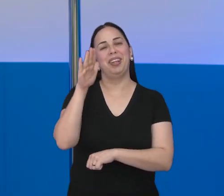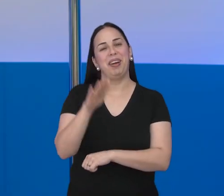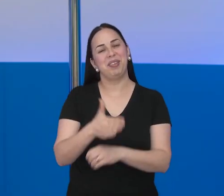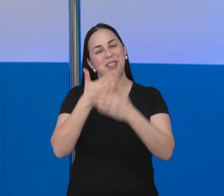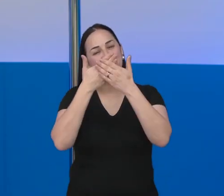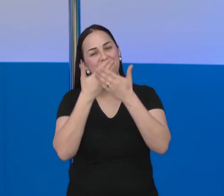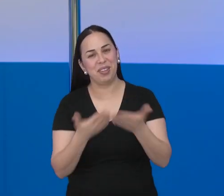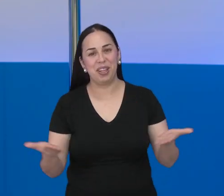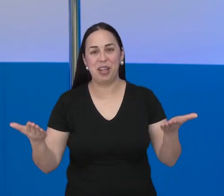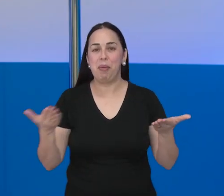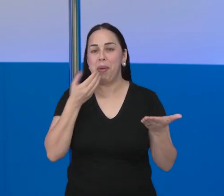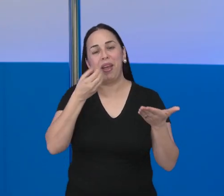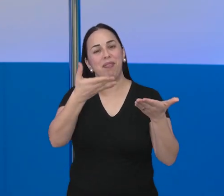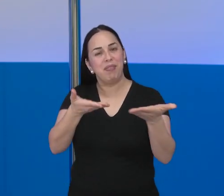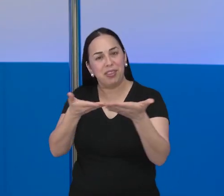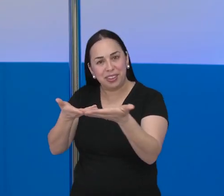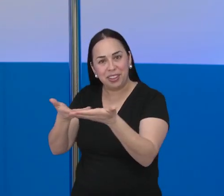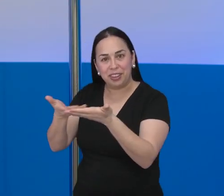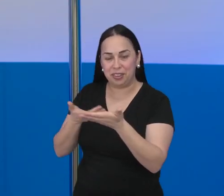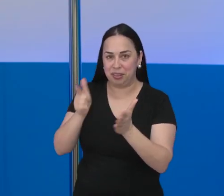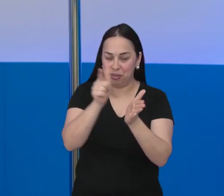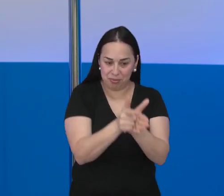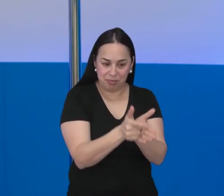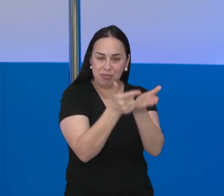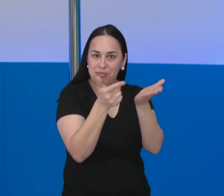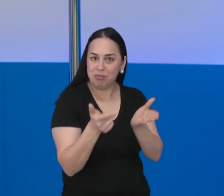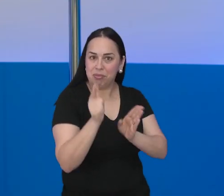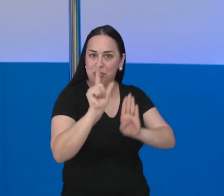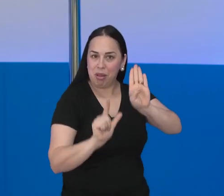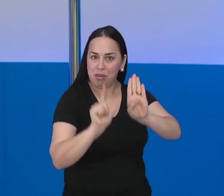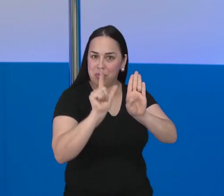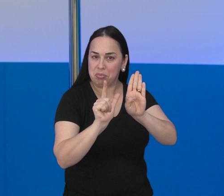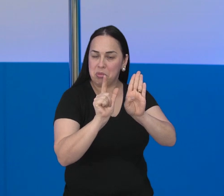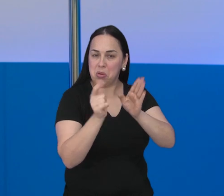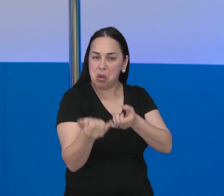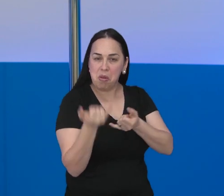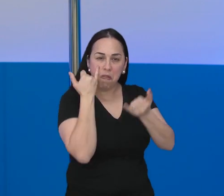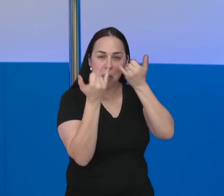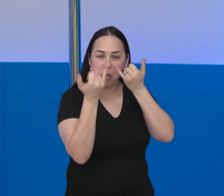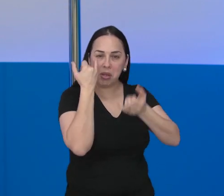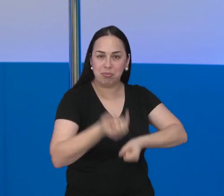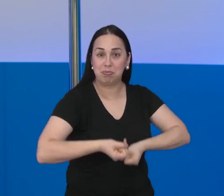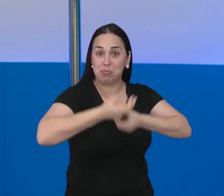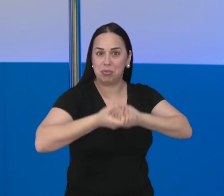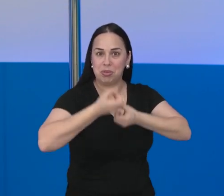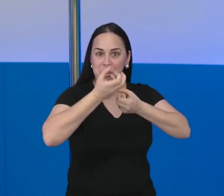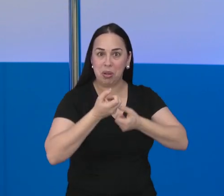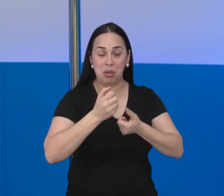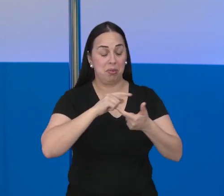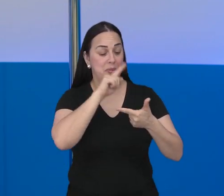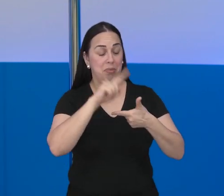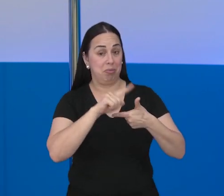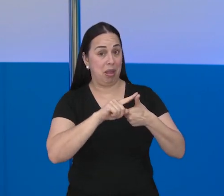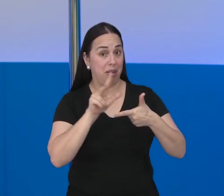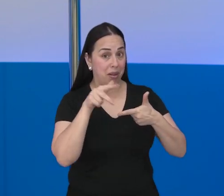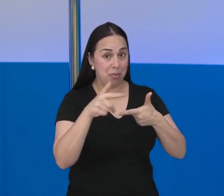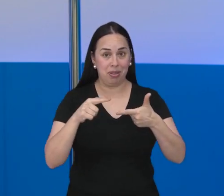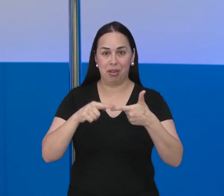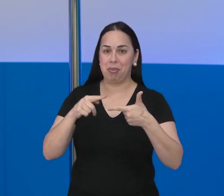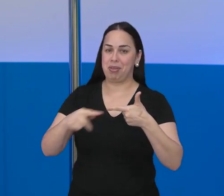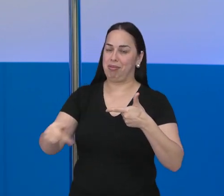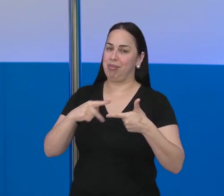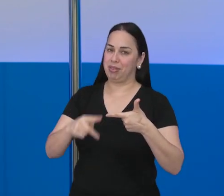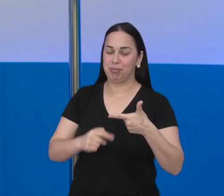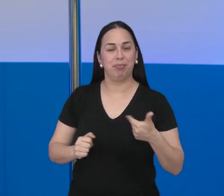E muito boa tarde para você, seja bem-vindo ao Boletim Legislativo, nosso espaço que te deixa muito bem informado das notícias aqui da Câmara